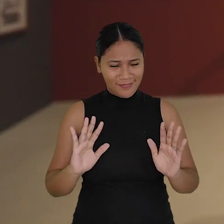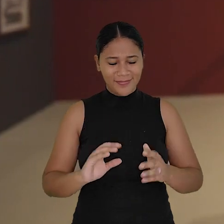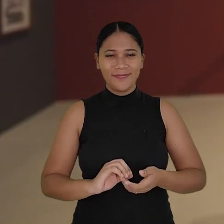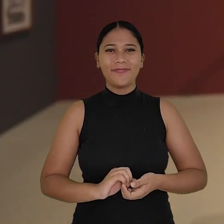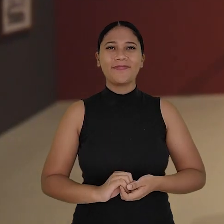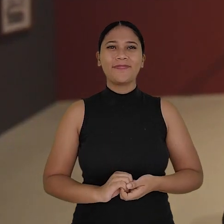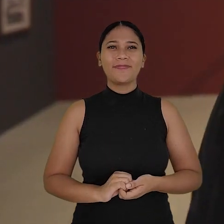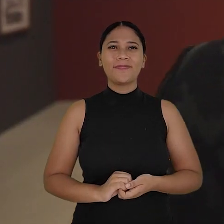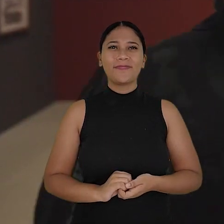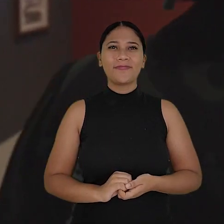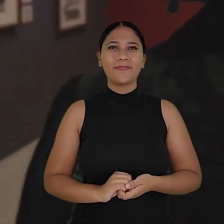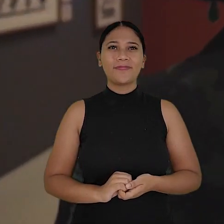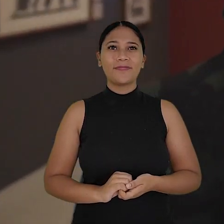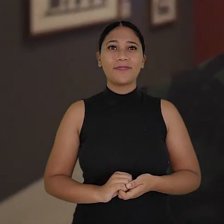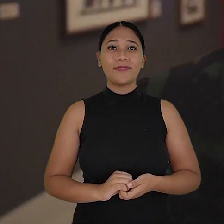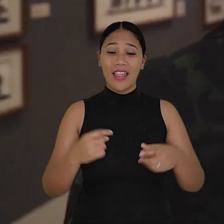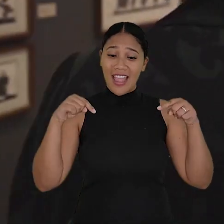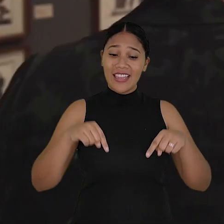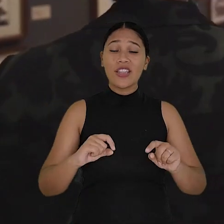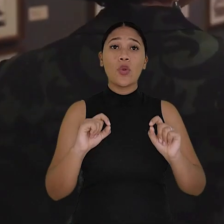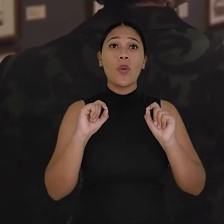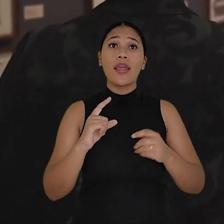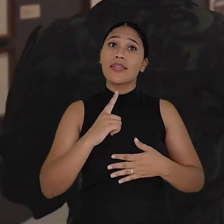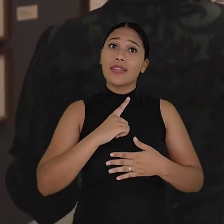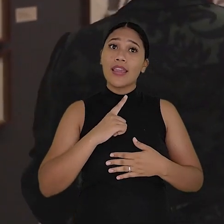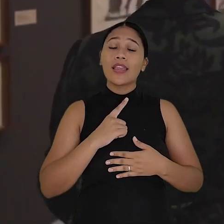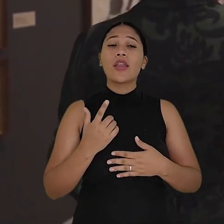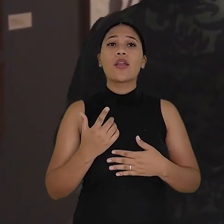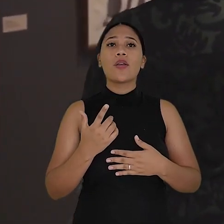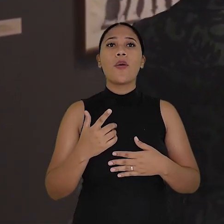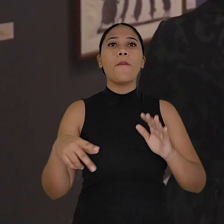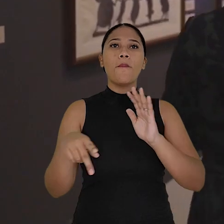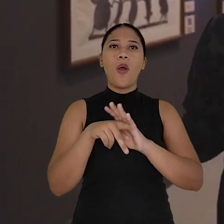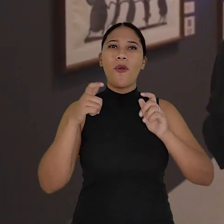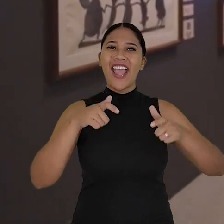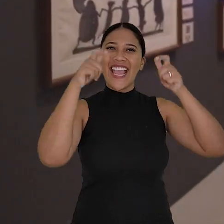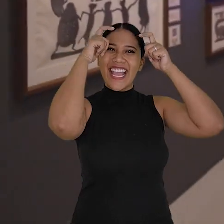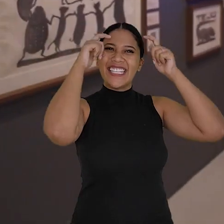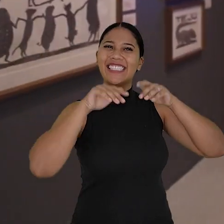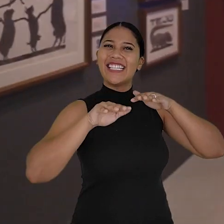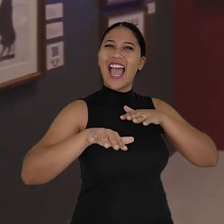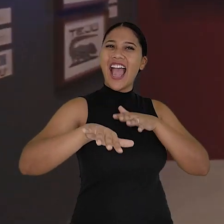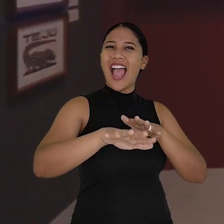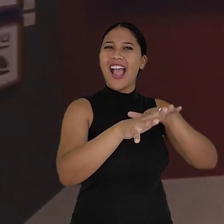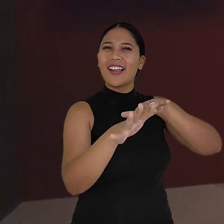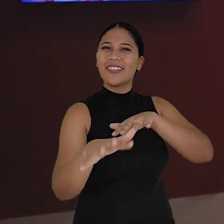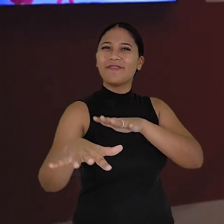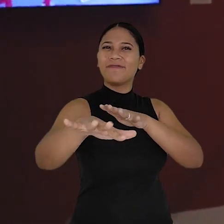ouvir tudo, né? Tá? E aqui então a gente tem o reizado. Aqui a gente tem uma